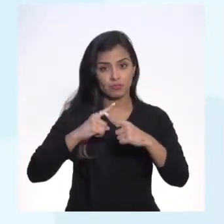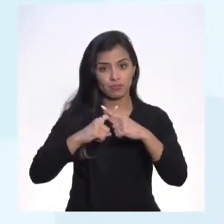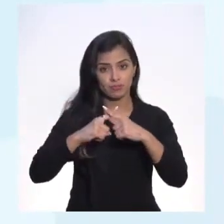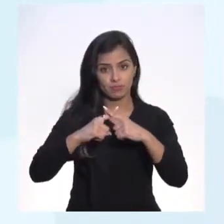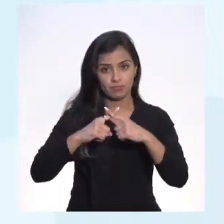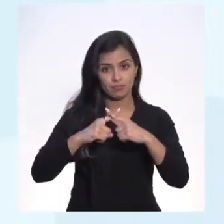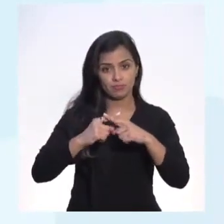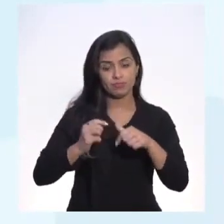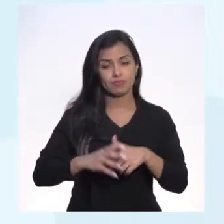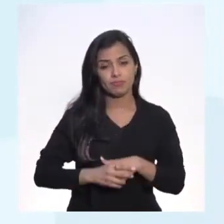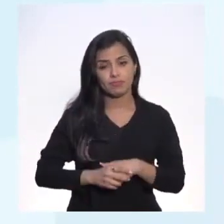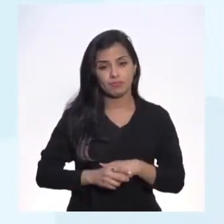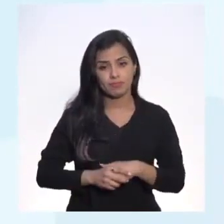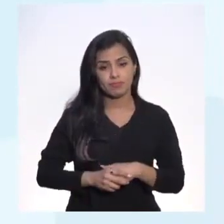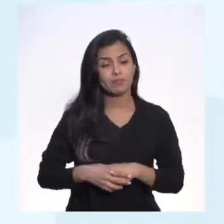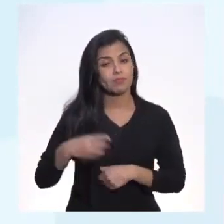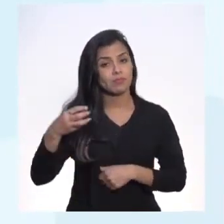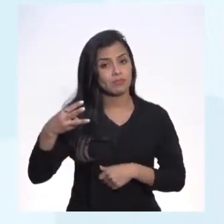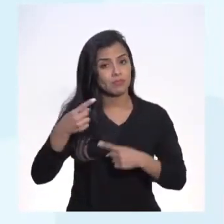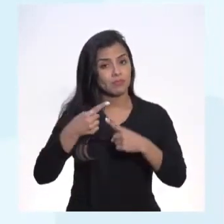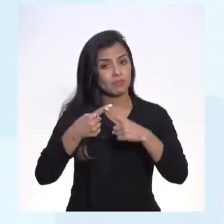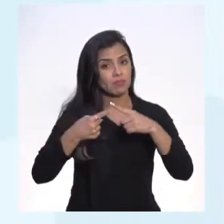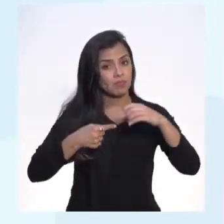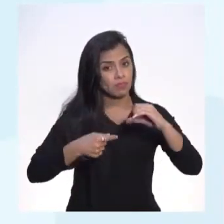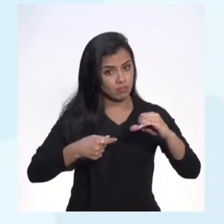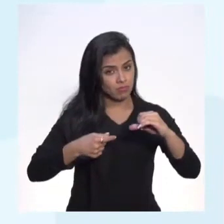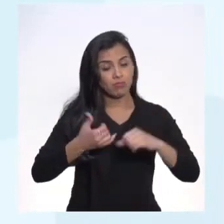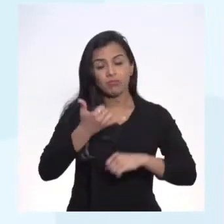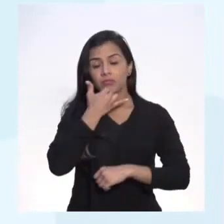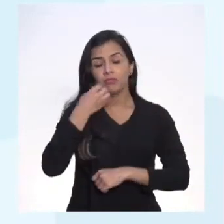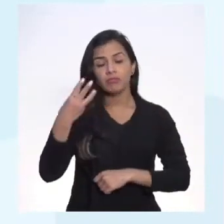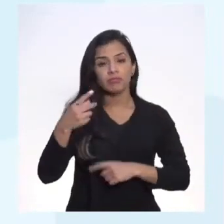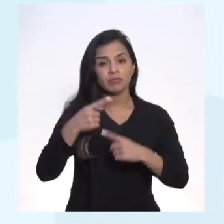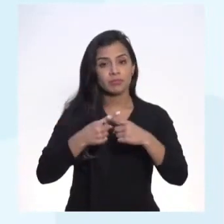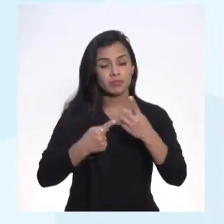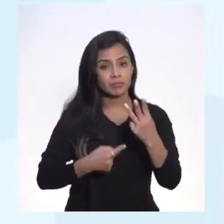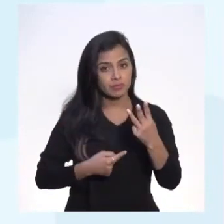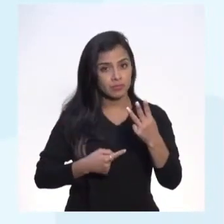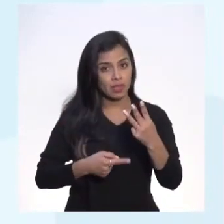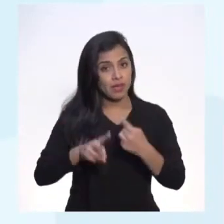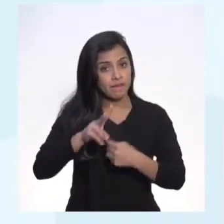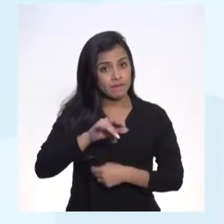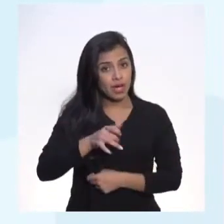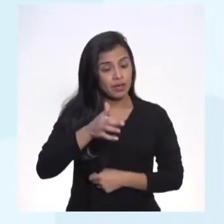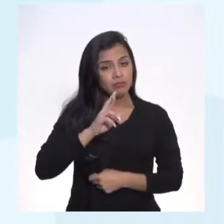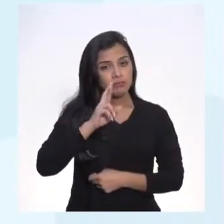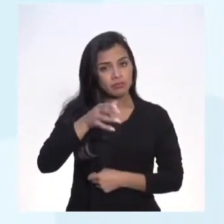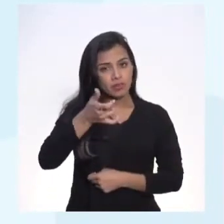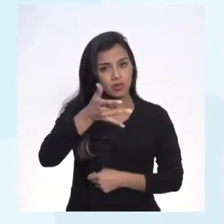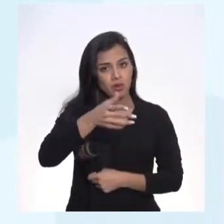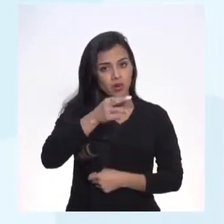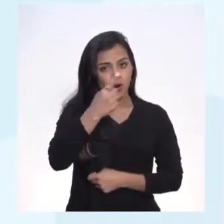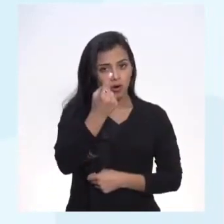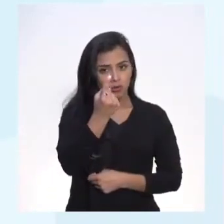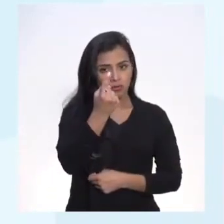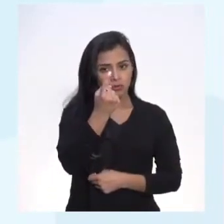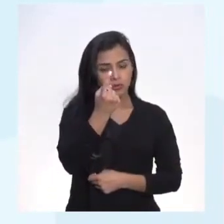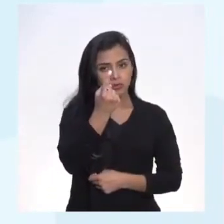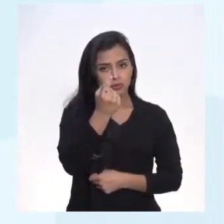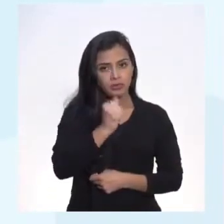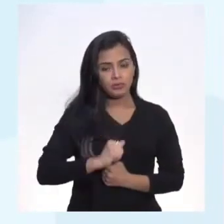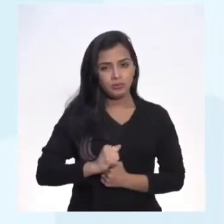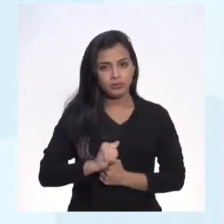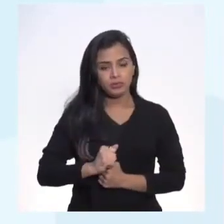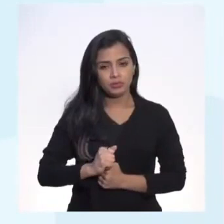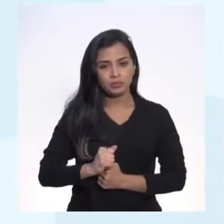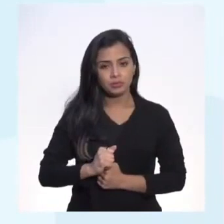do 3. 3 vezes 3, que está na tabuada do 3 e vai dar 1. Volta na raiz